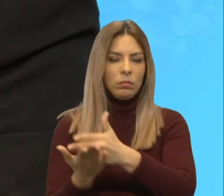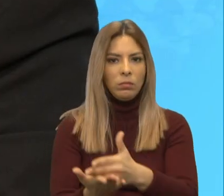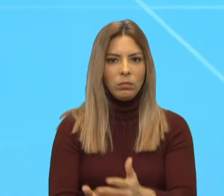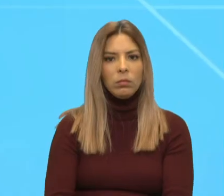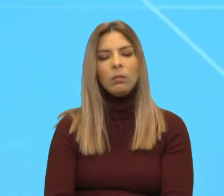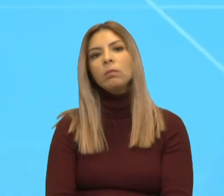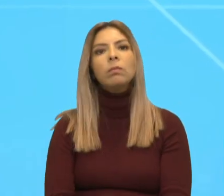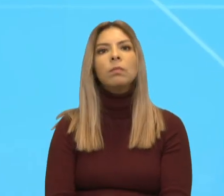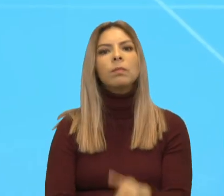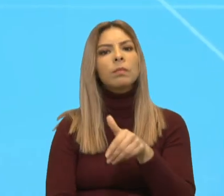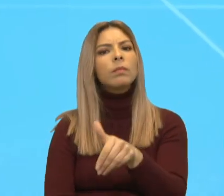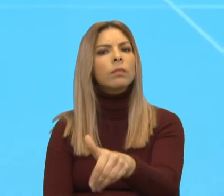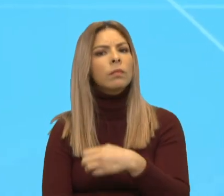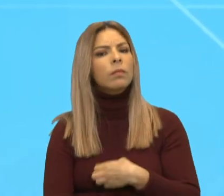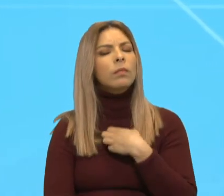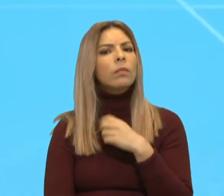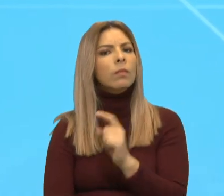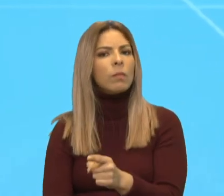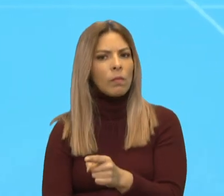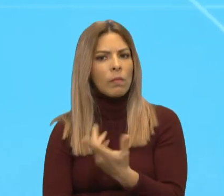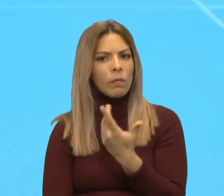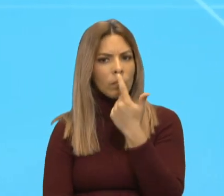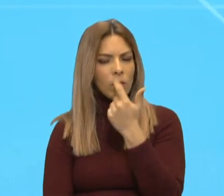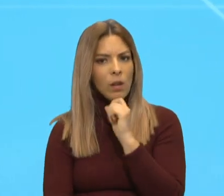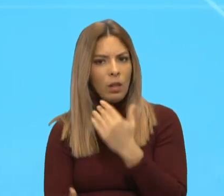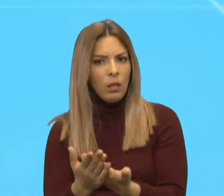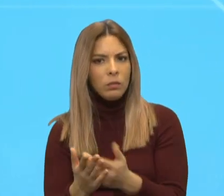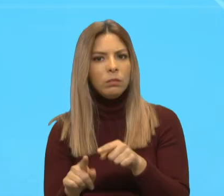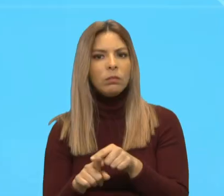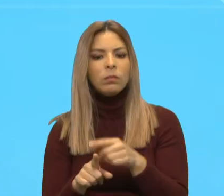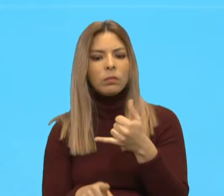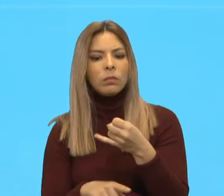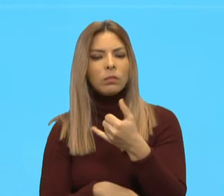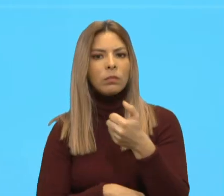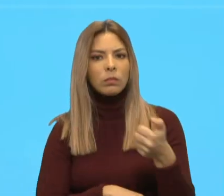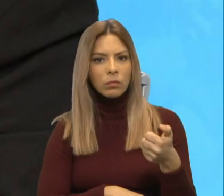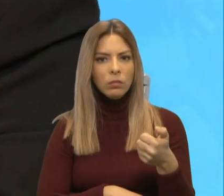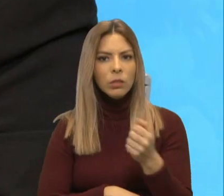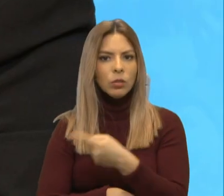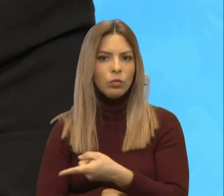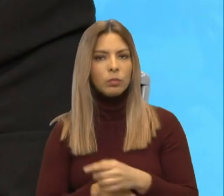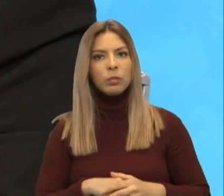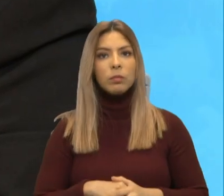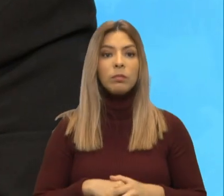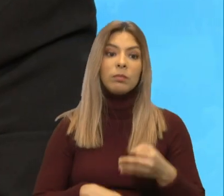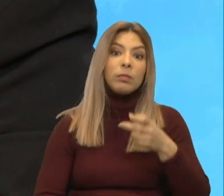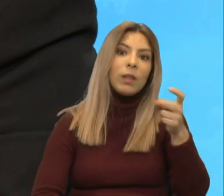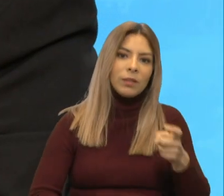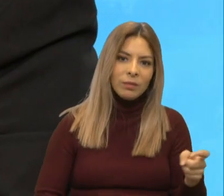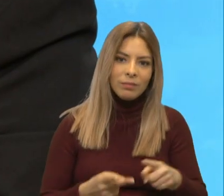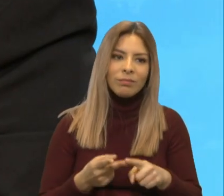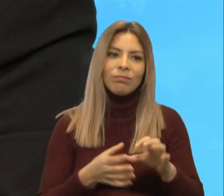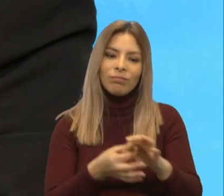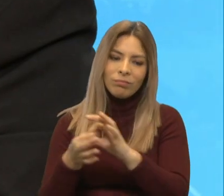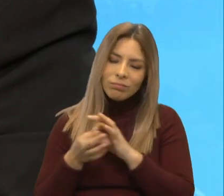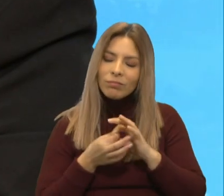Muito brevemente, que votos iria formular para este ano 2025 para Moçambique? Paz, reconciliação e muita